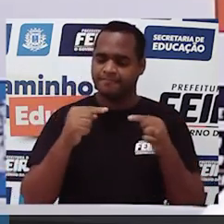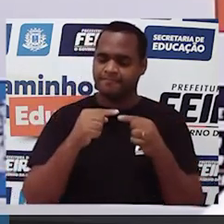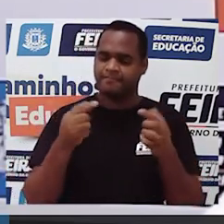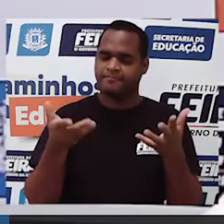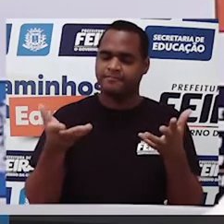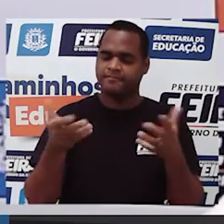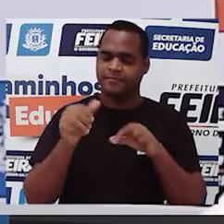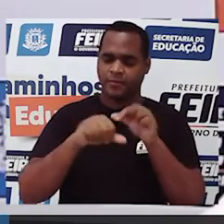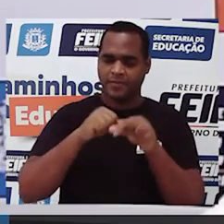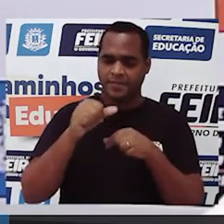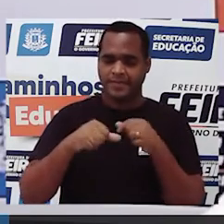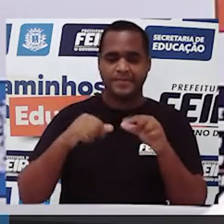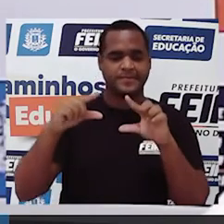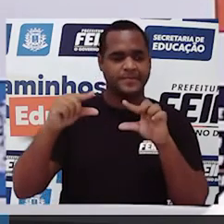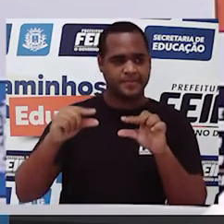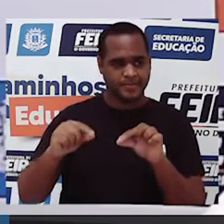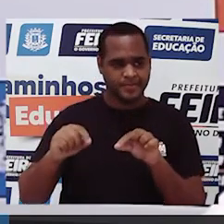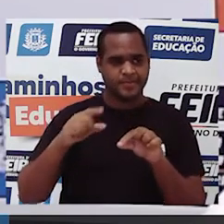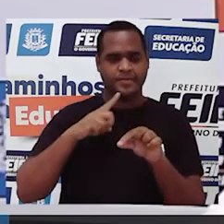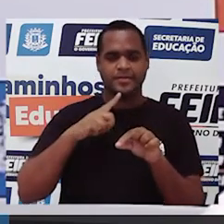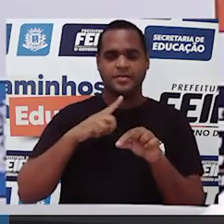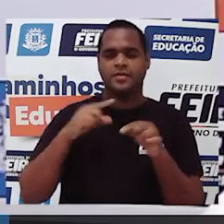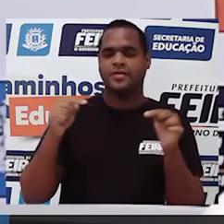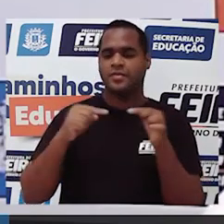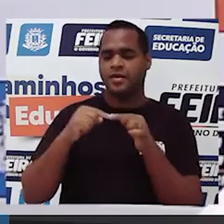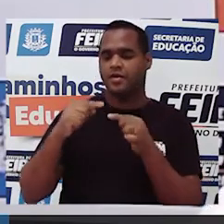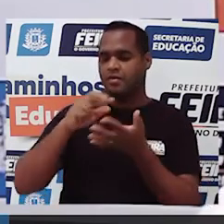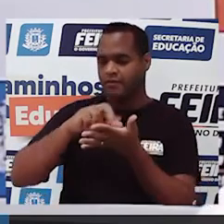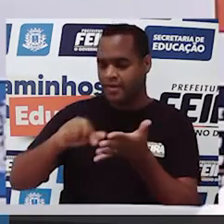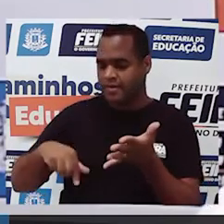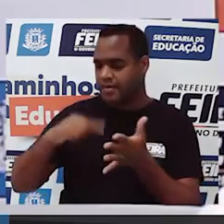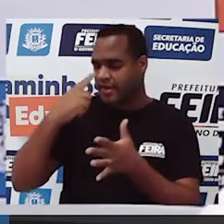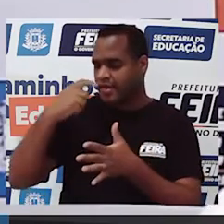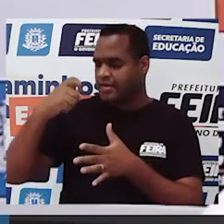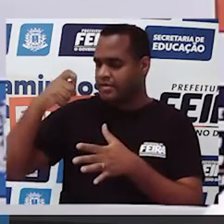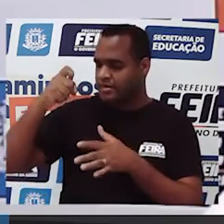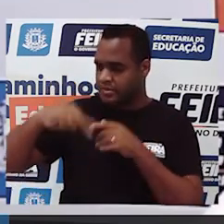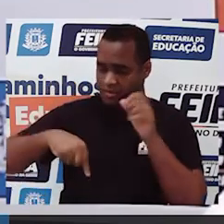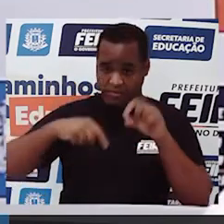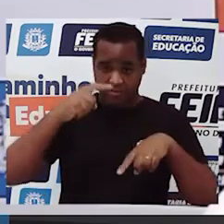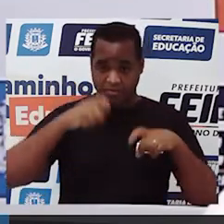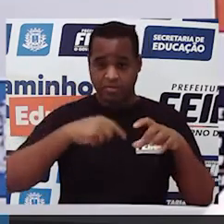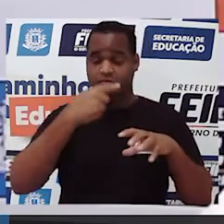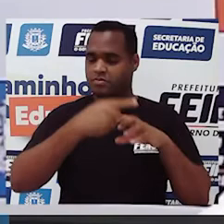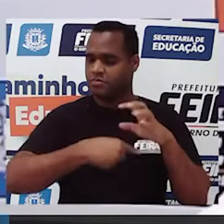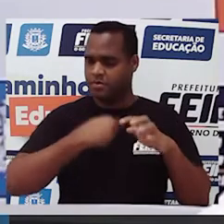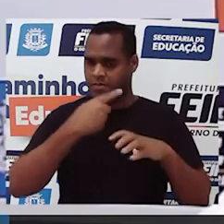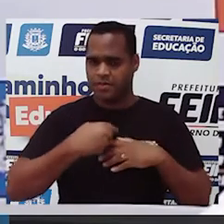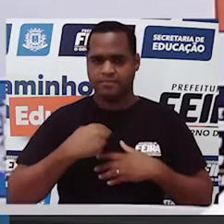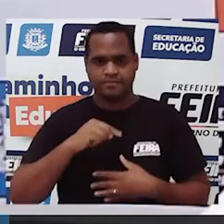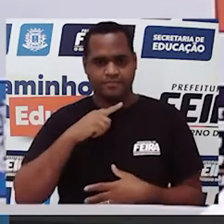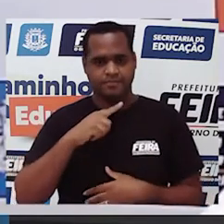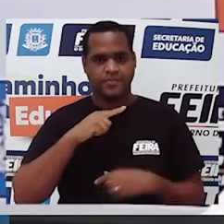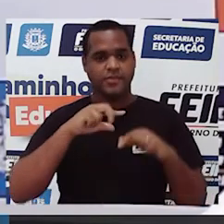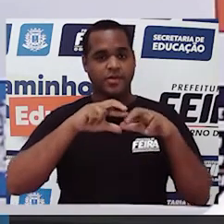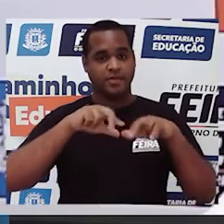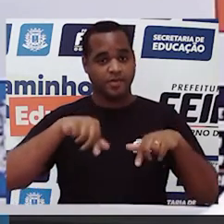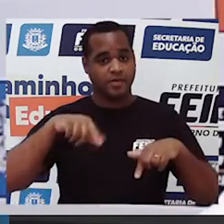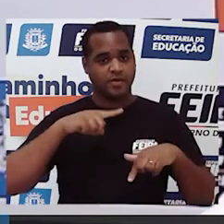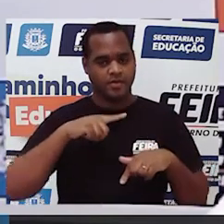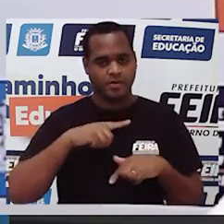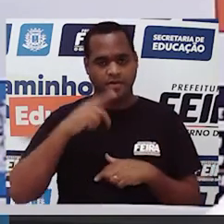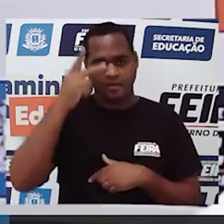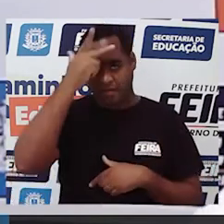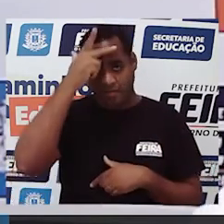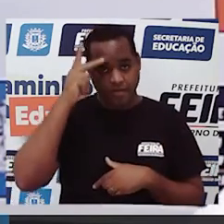diminuir o impacto da produção de resíduos do ser humano no planeta. A gente viu que tem diversas formas que o ser humano